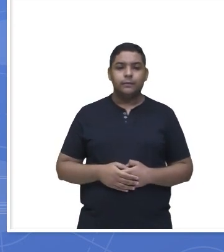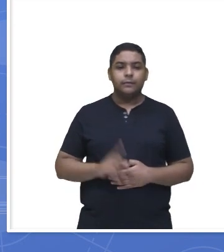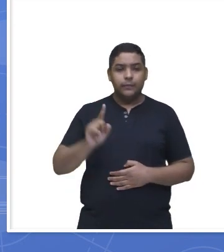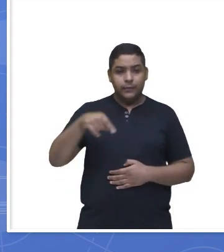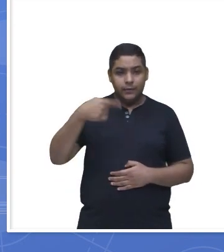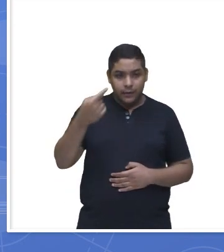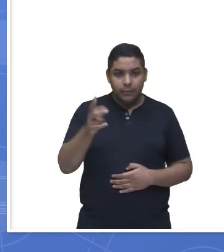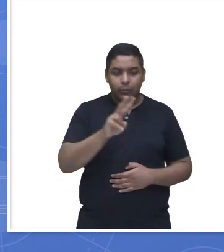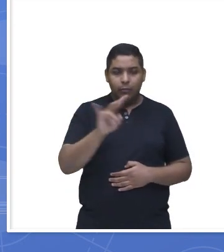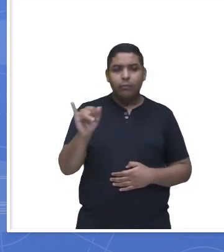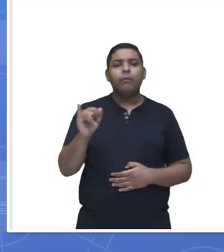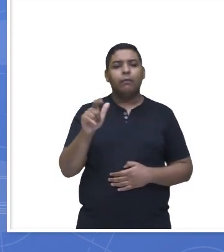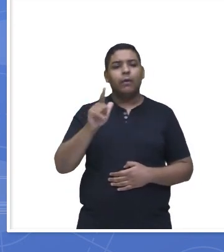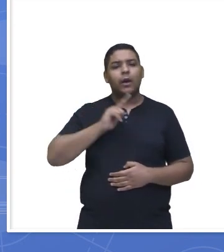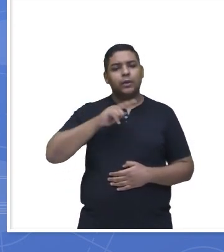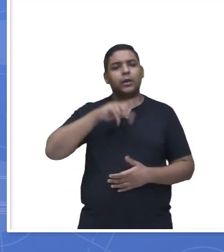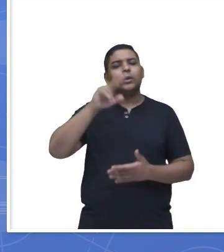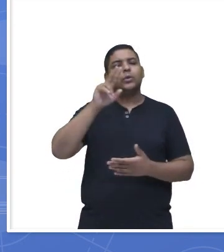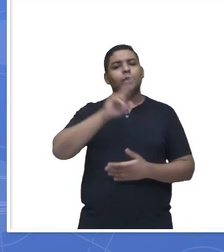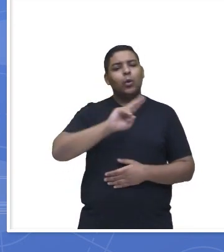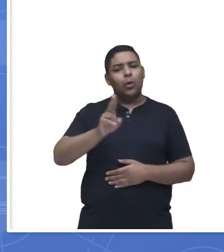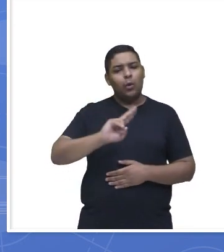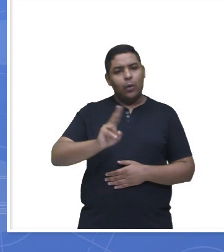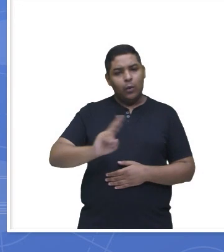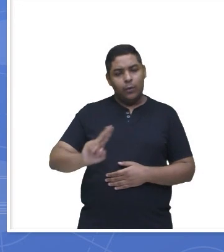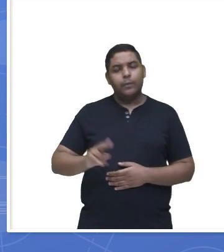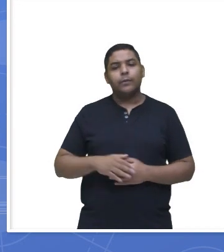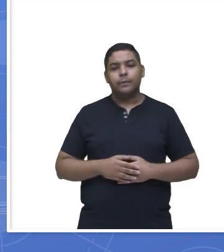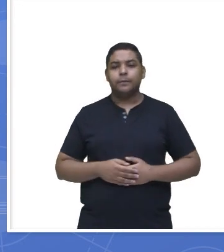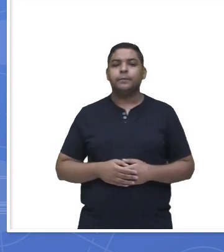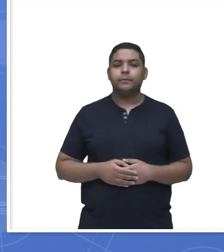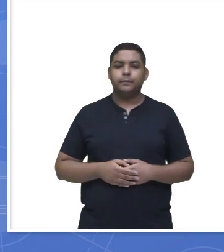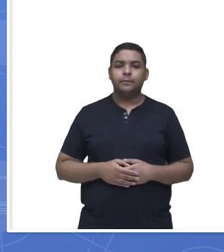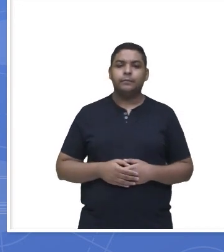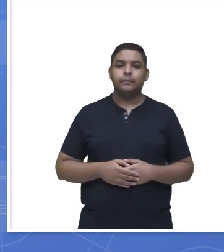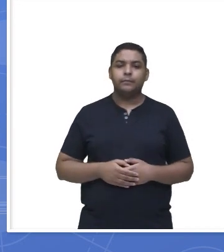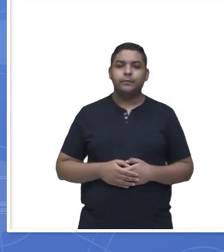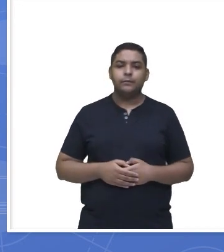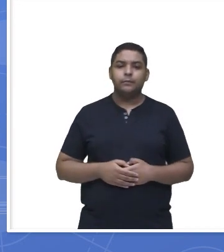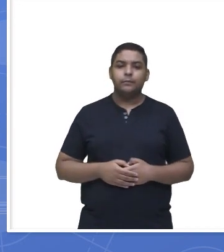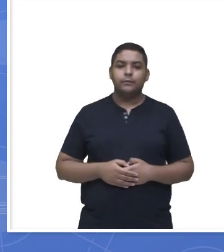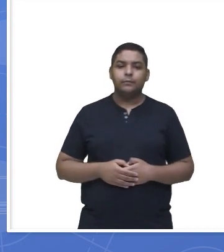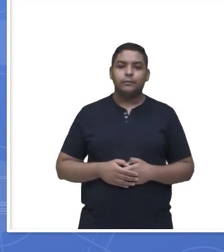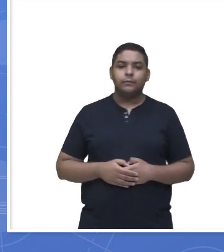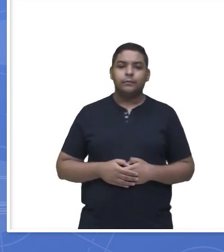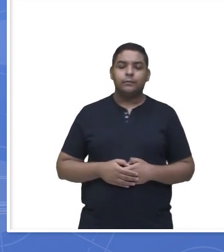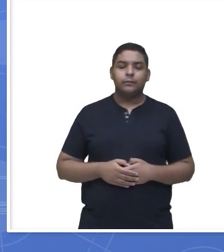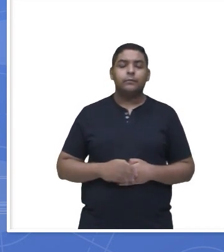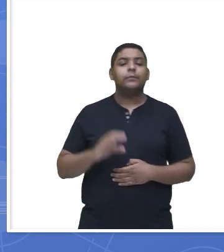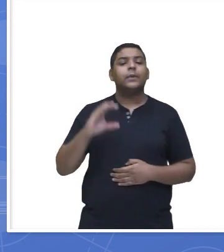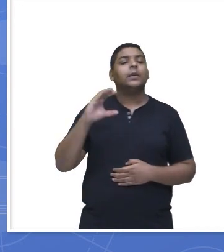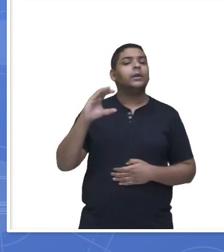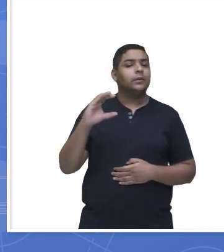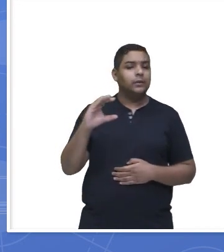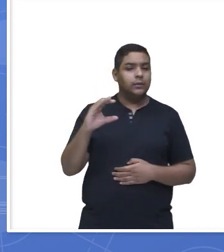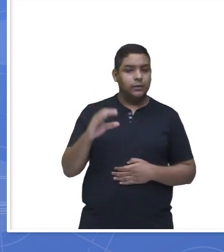nomes. Nós temos a letra B, o que você acha? Olha essa letra C também, a letra